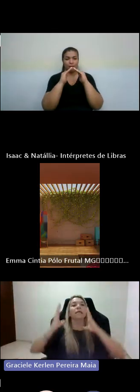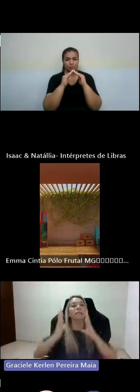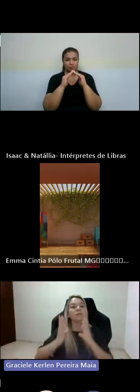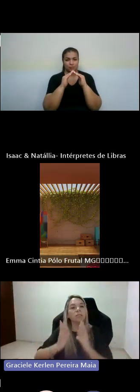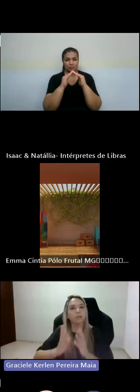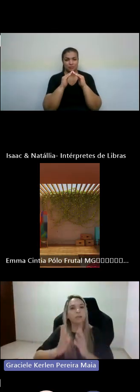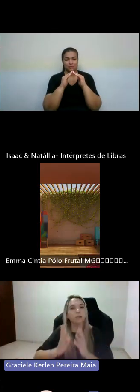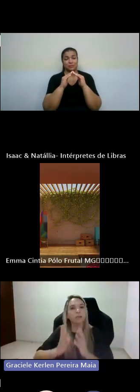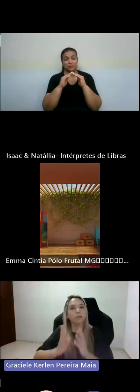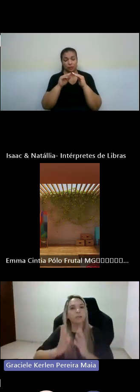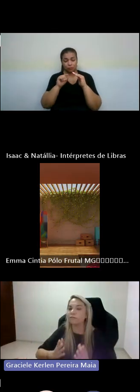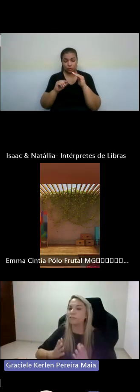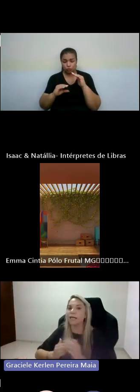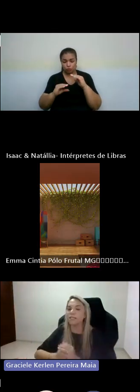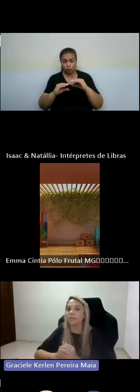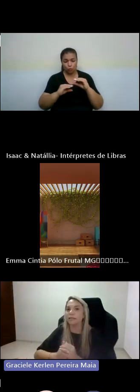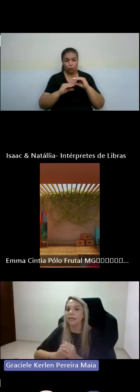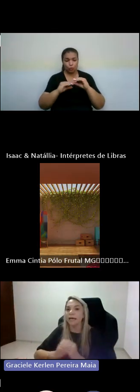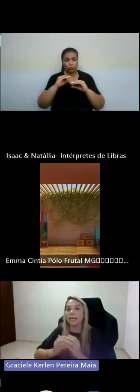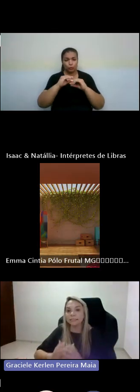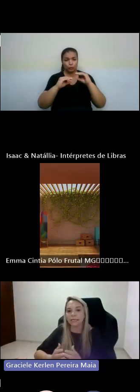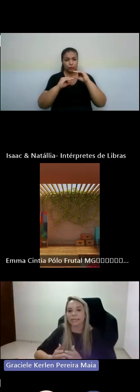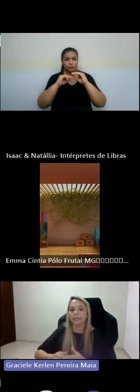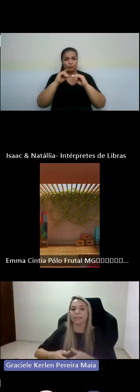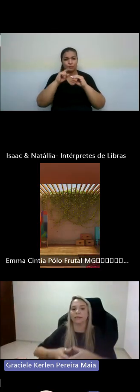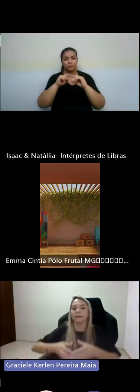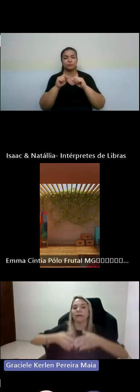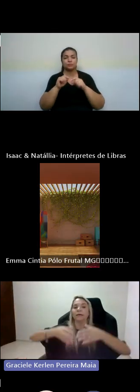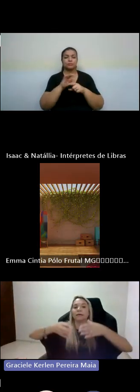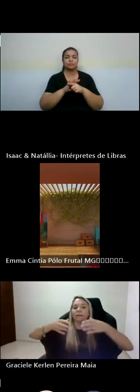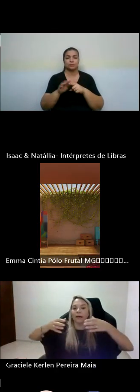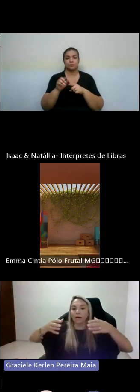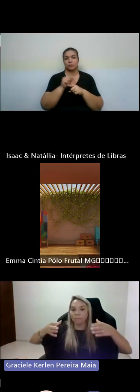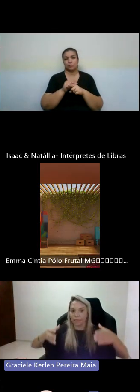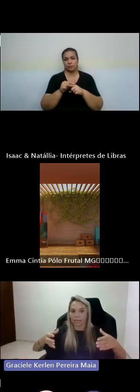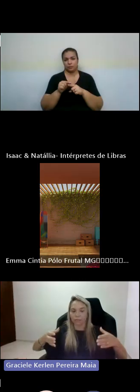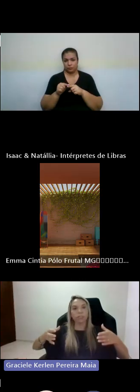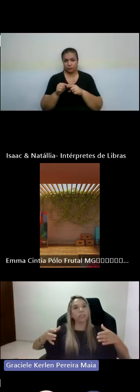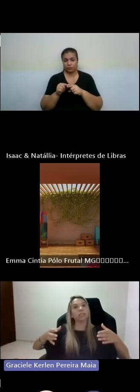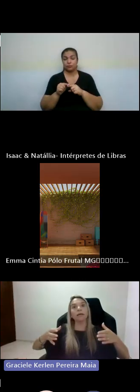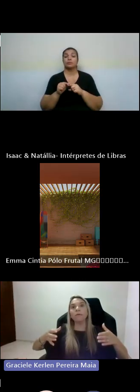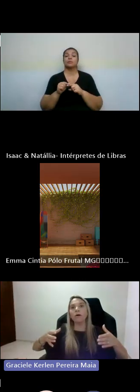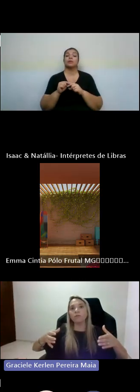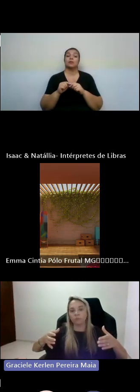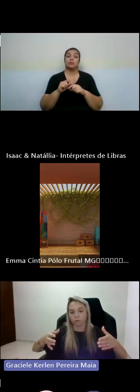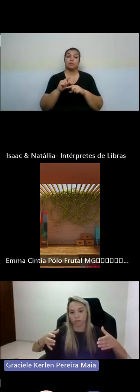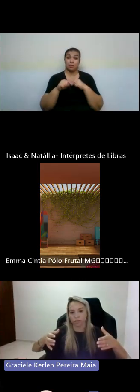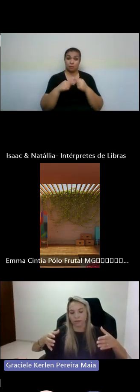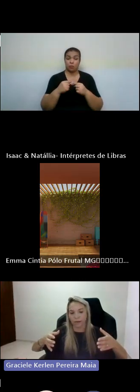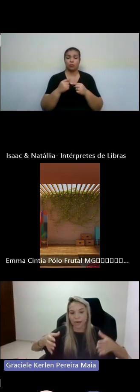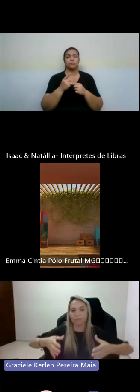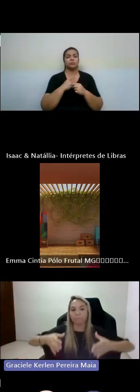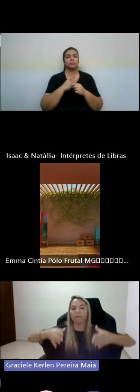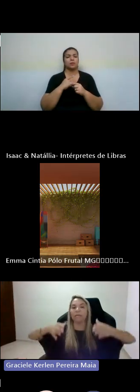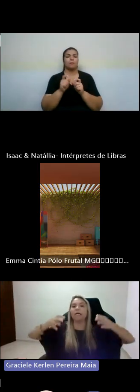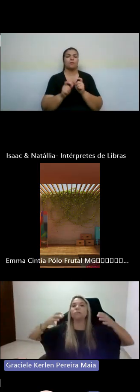casa. Então, a gente tem a fonologia fonética. Em seguida, ampliando, a gente tem a